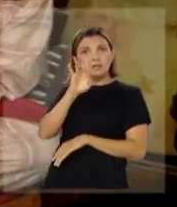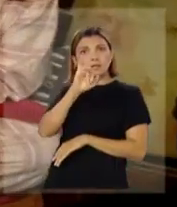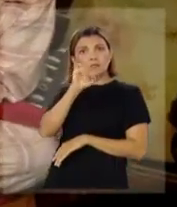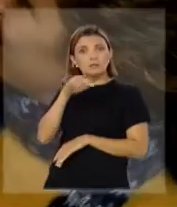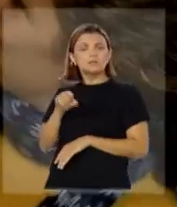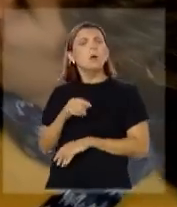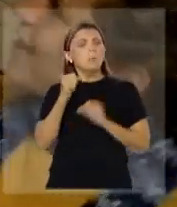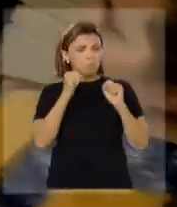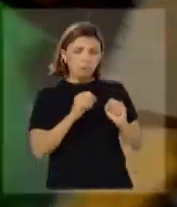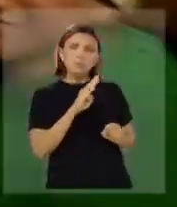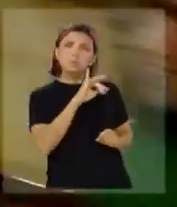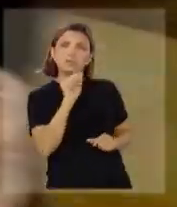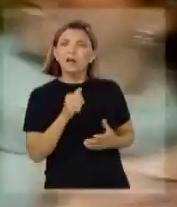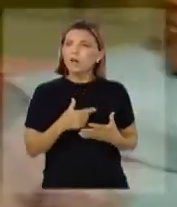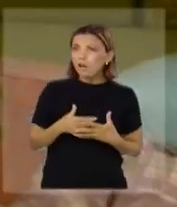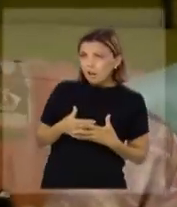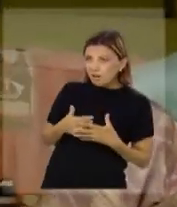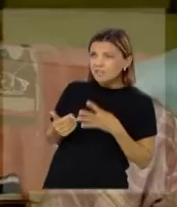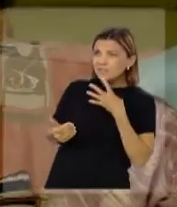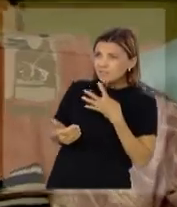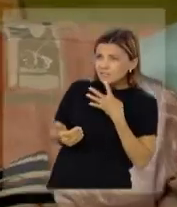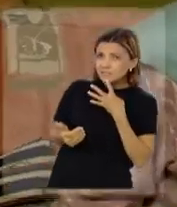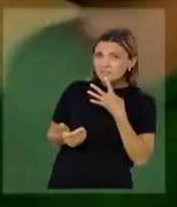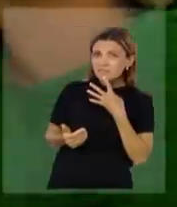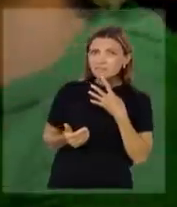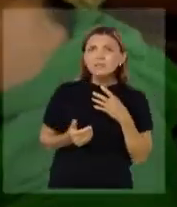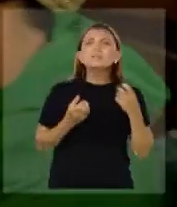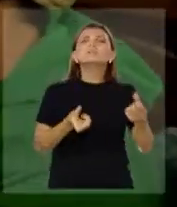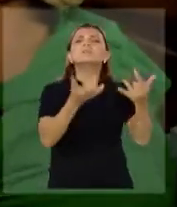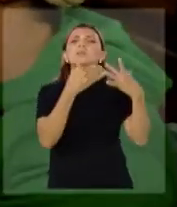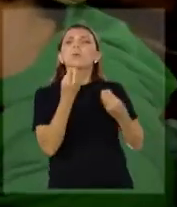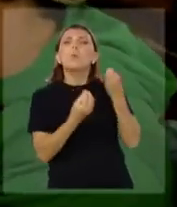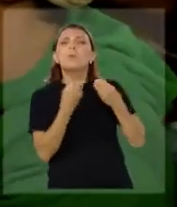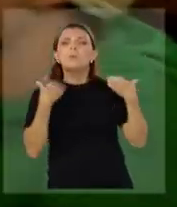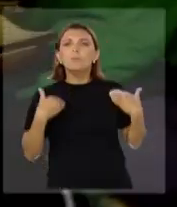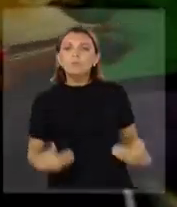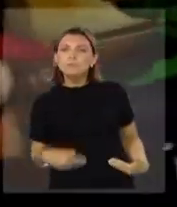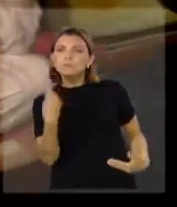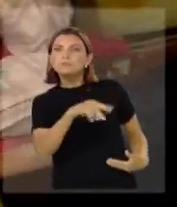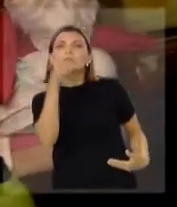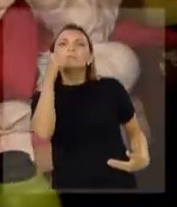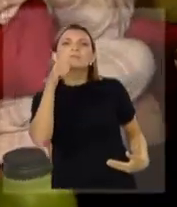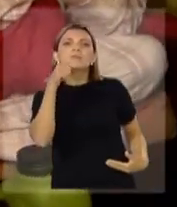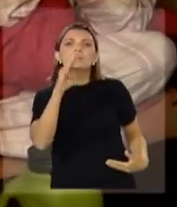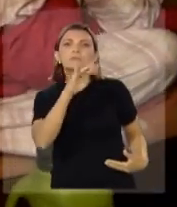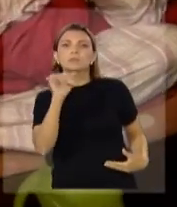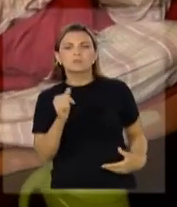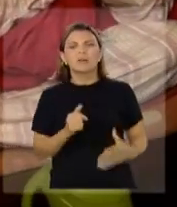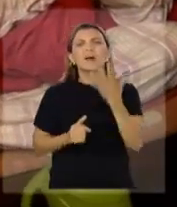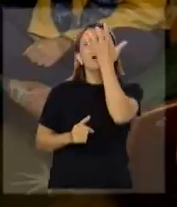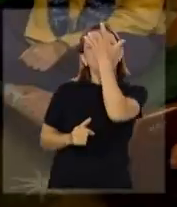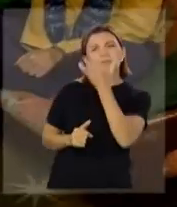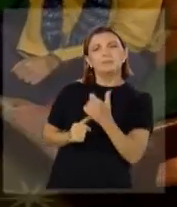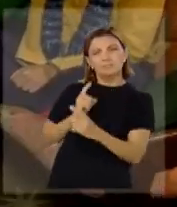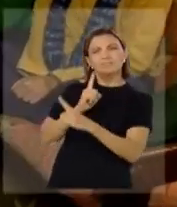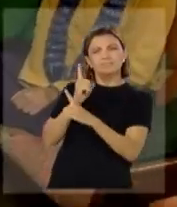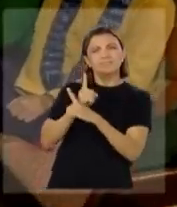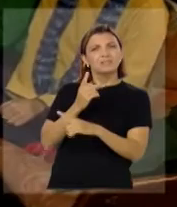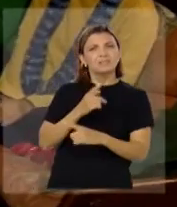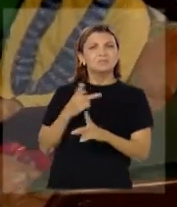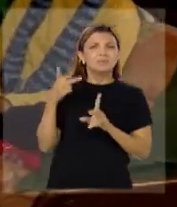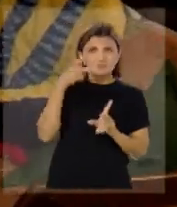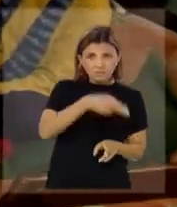Bia. Que intimidade. É que a gente já se conhece. Descreve a Bia aí pra gente. Ah, vocês vão ver. Vou